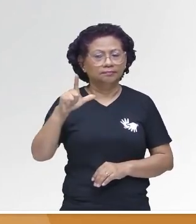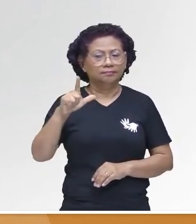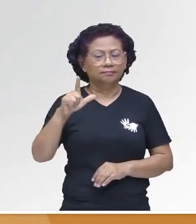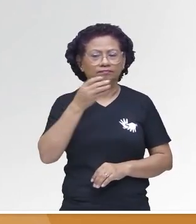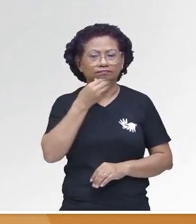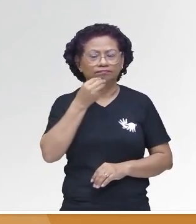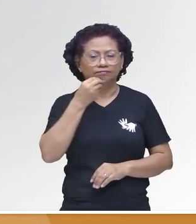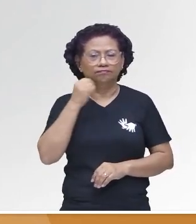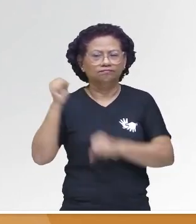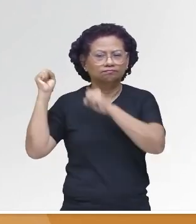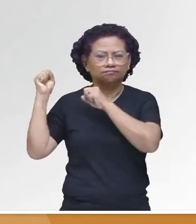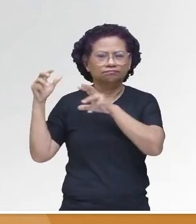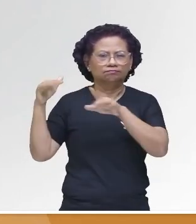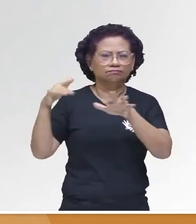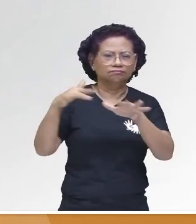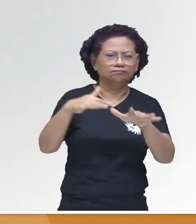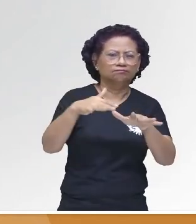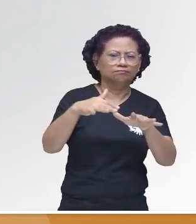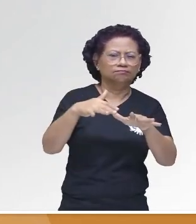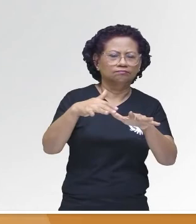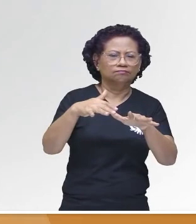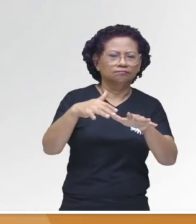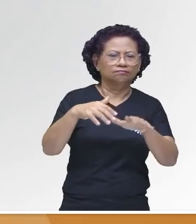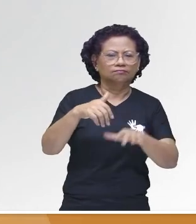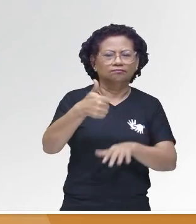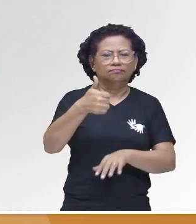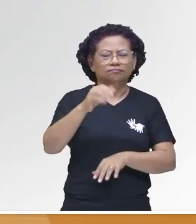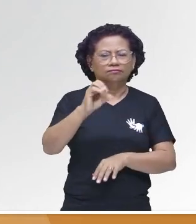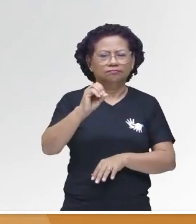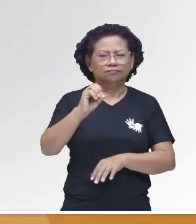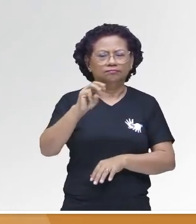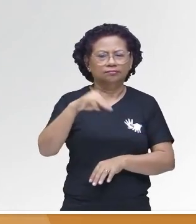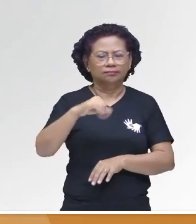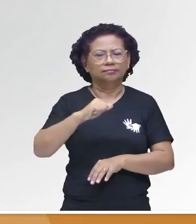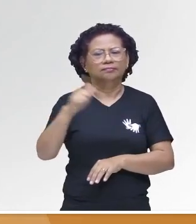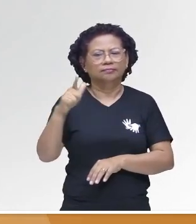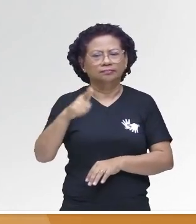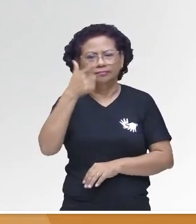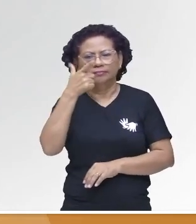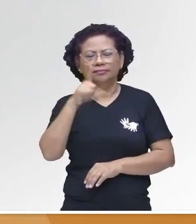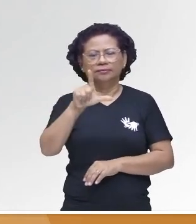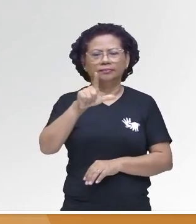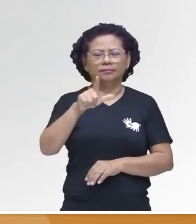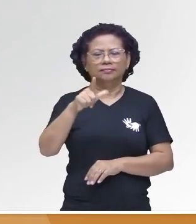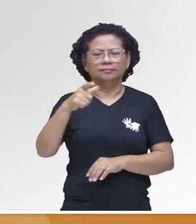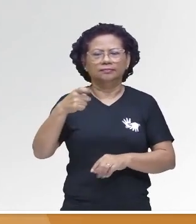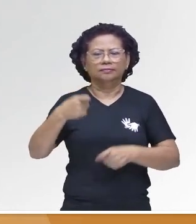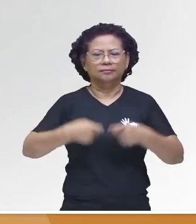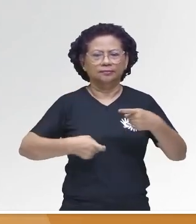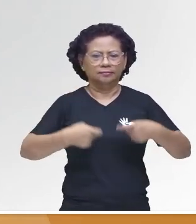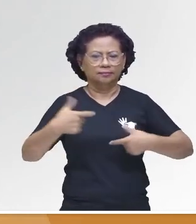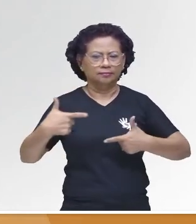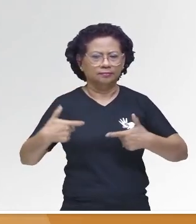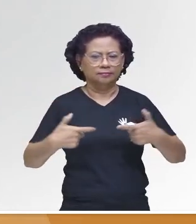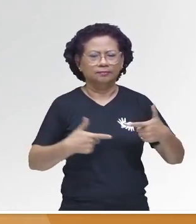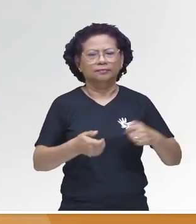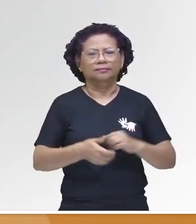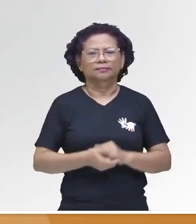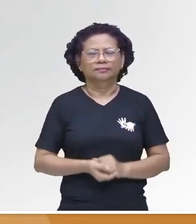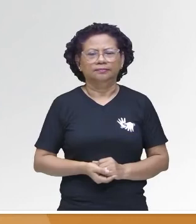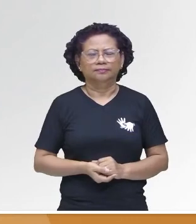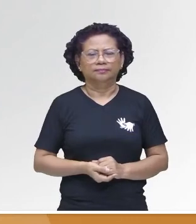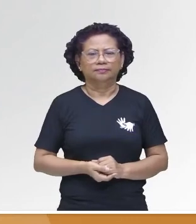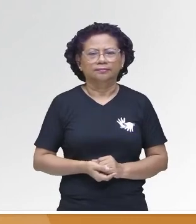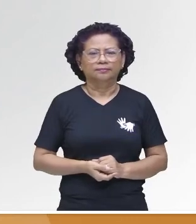Farroupilha. Então, nesse momento, o Duque de Caxias, ele acaba vencendo a guerra.